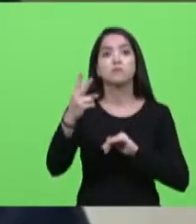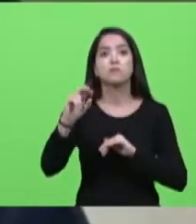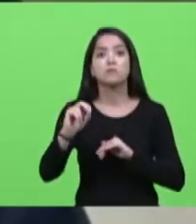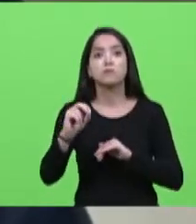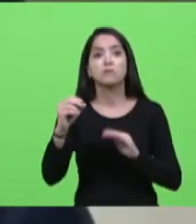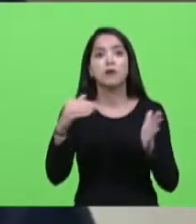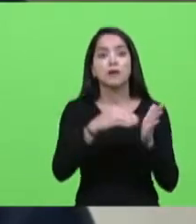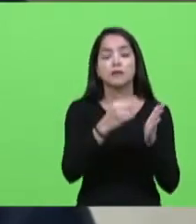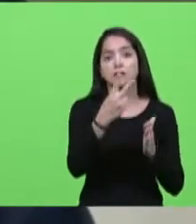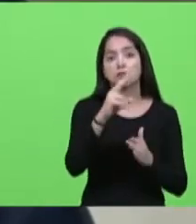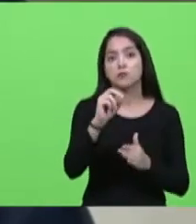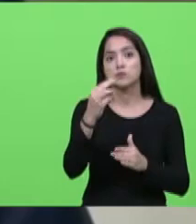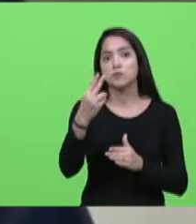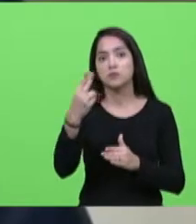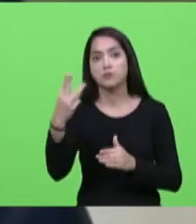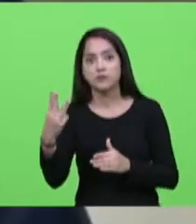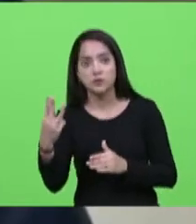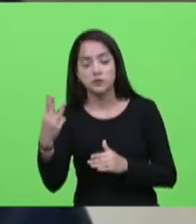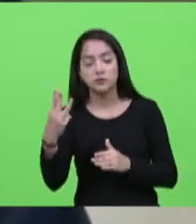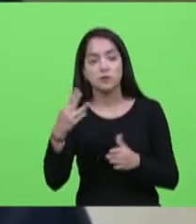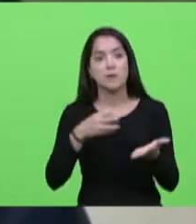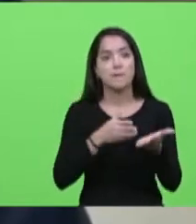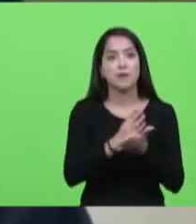2020-2023, aprovado pela